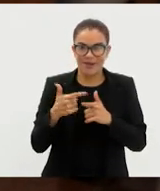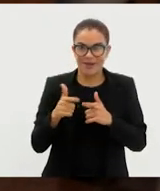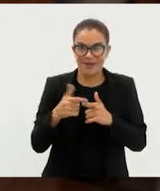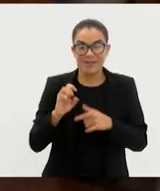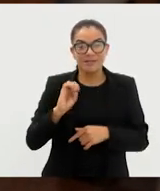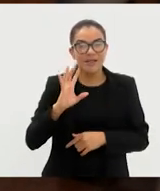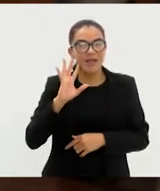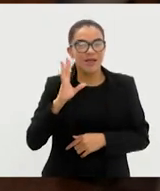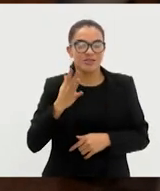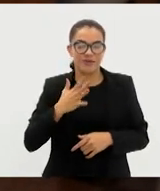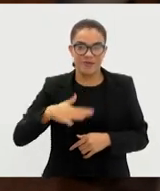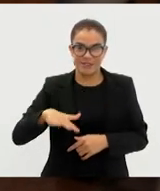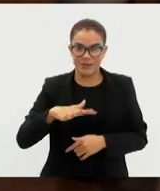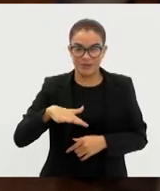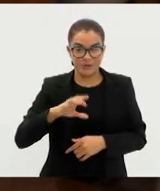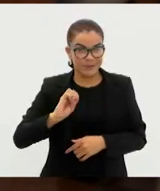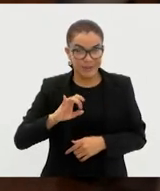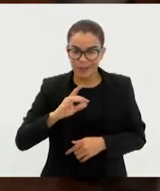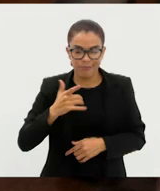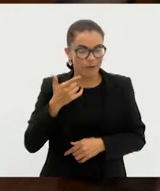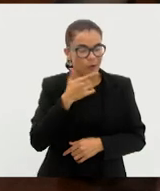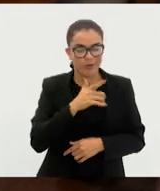se resolver essa questão, senão